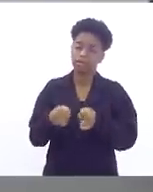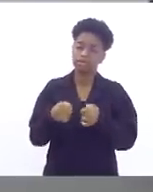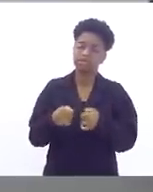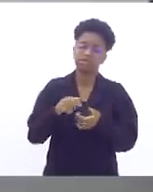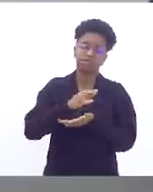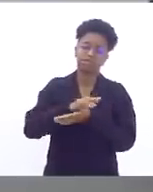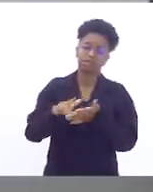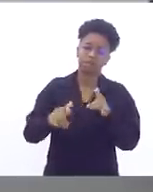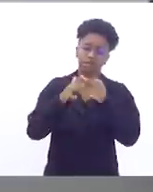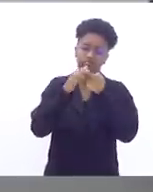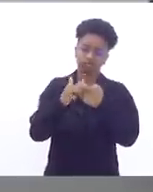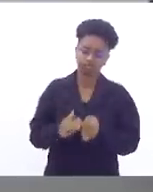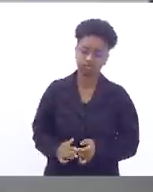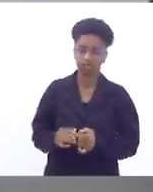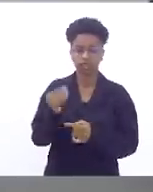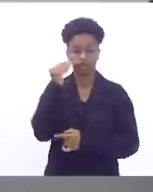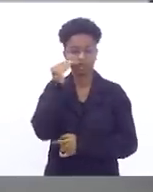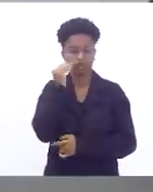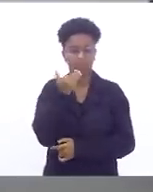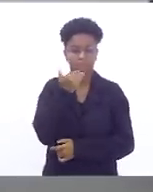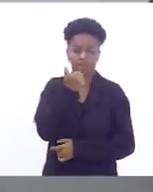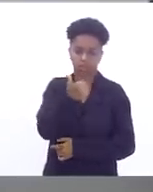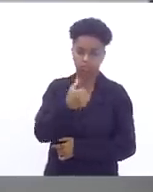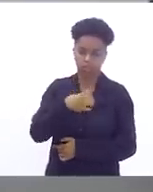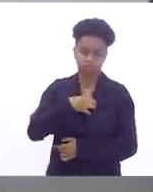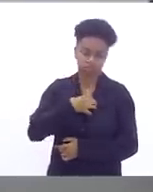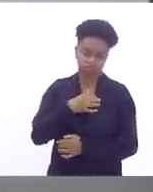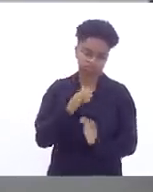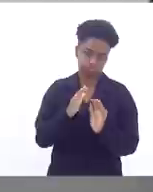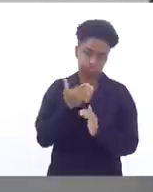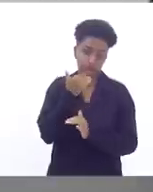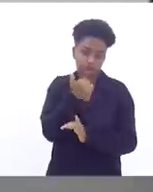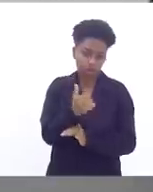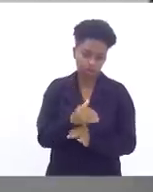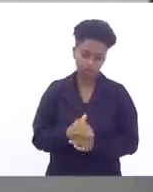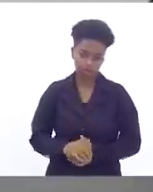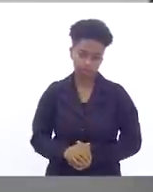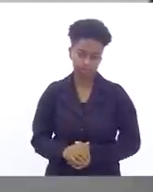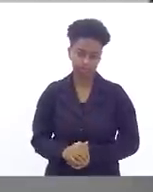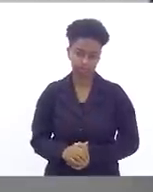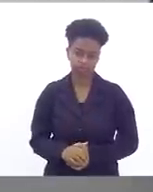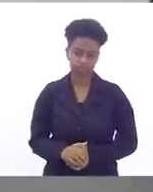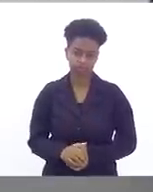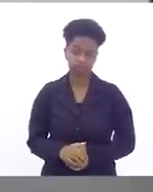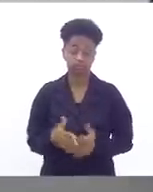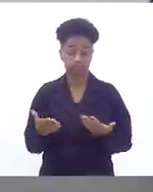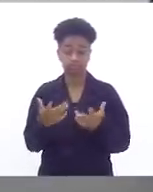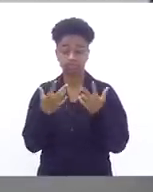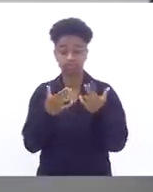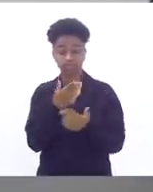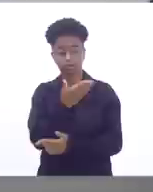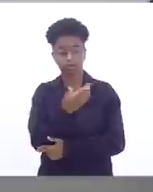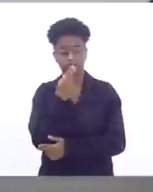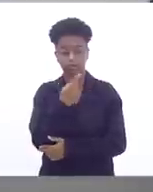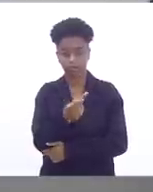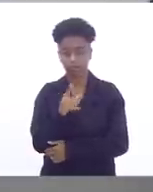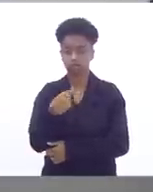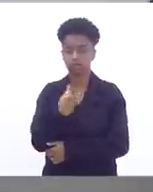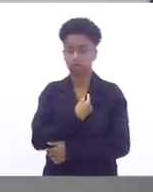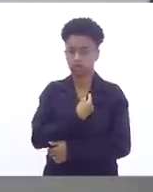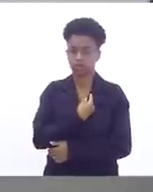tratativa no sistema para tentar otimizar ele é melhor maneira possível como Guilherme falou nós estamos fazendo